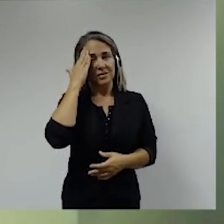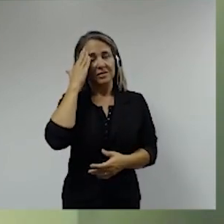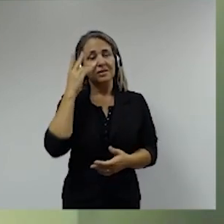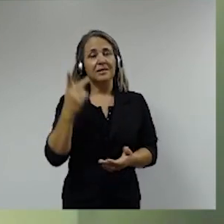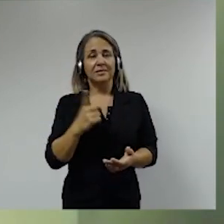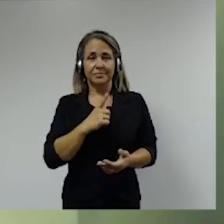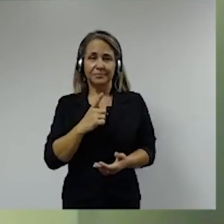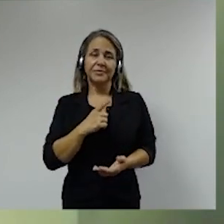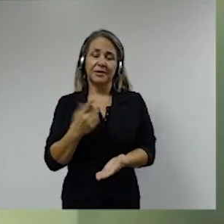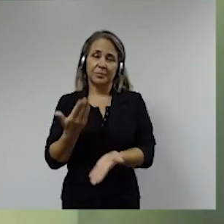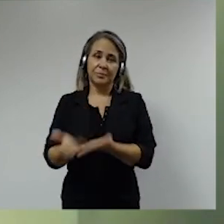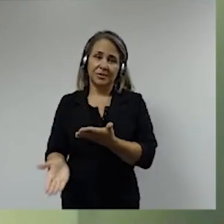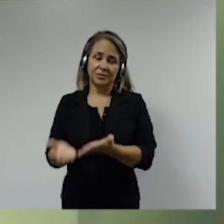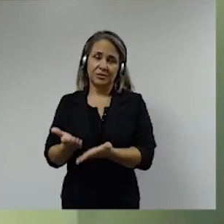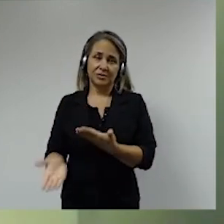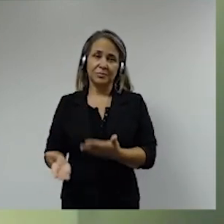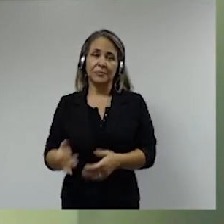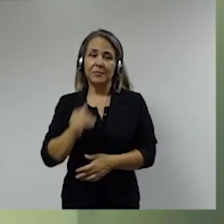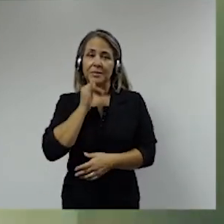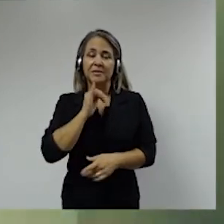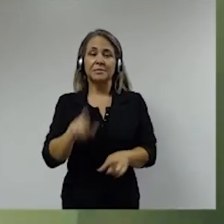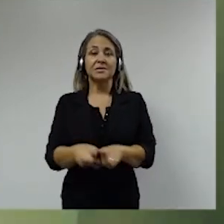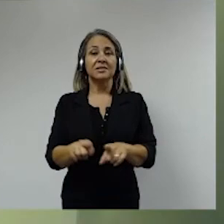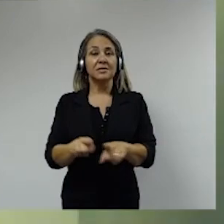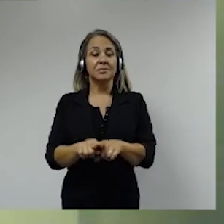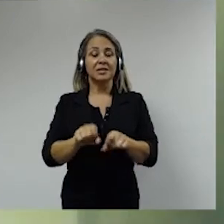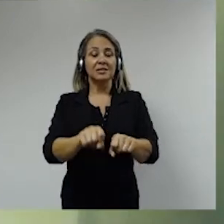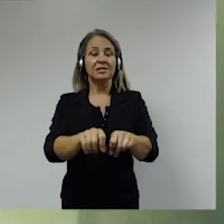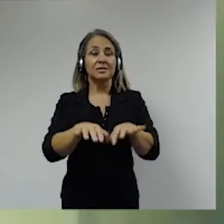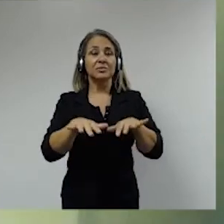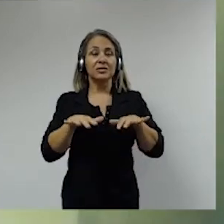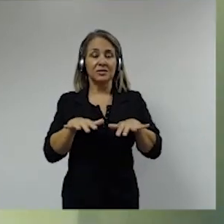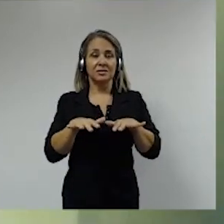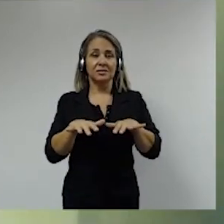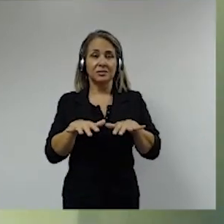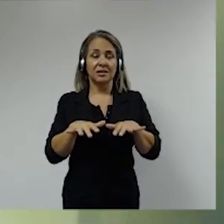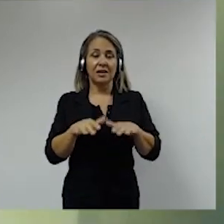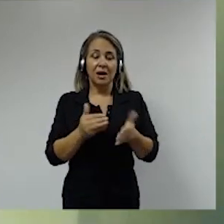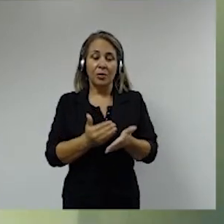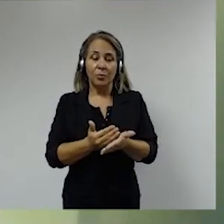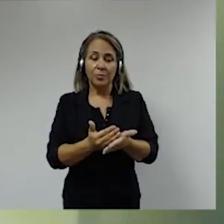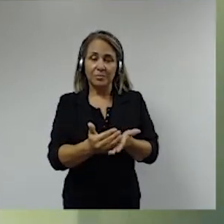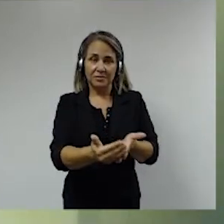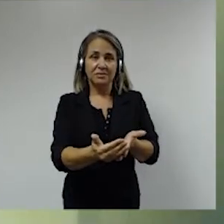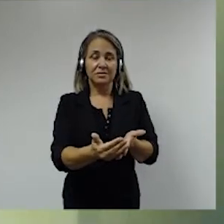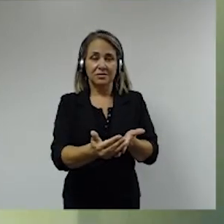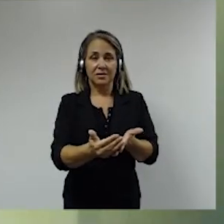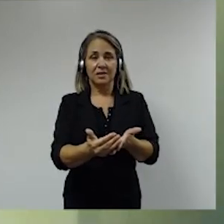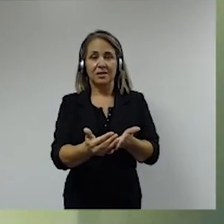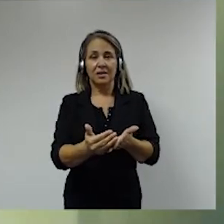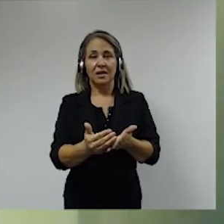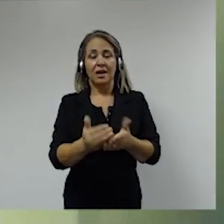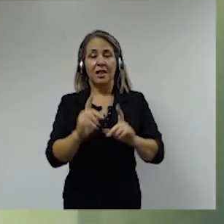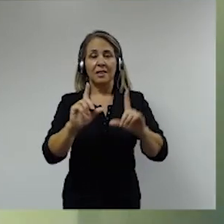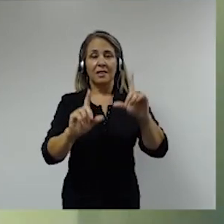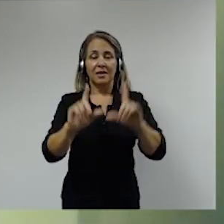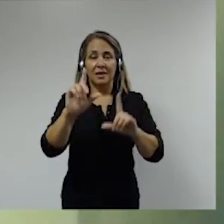prejuízos. Tem a questão das audiências. Audiências iniciais,